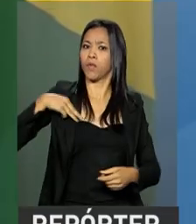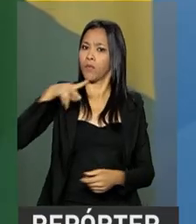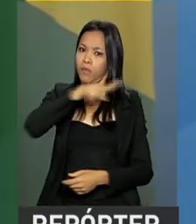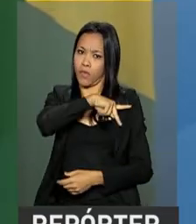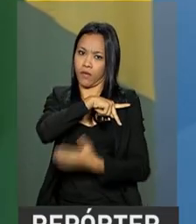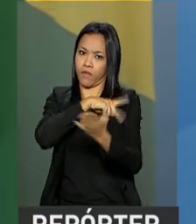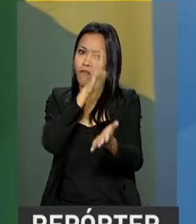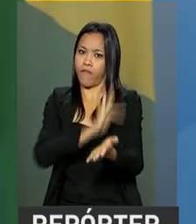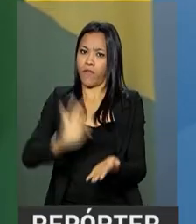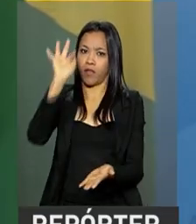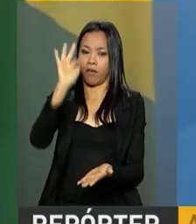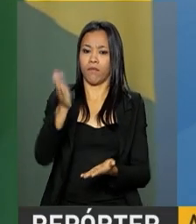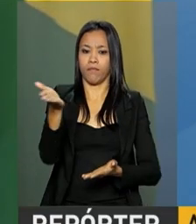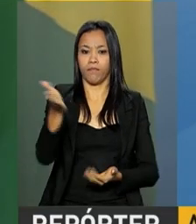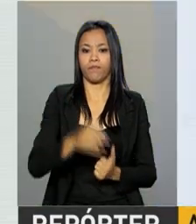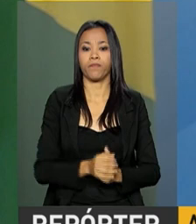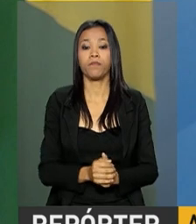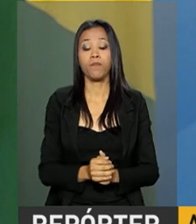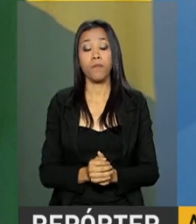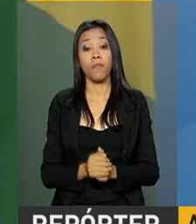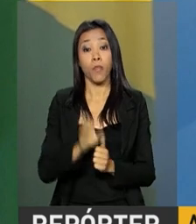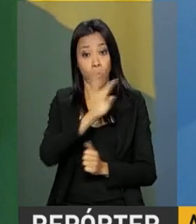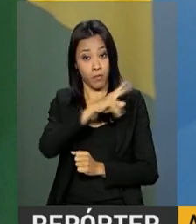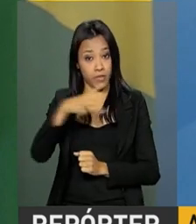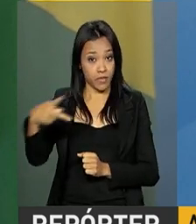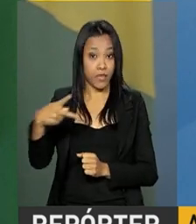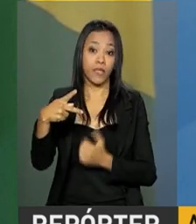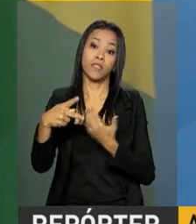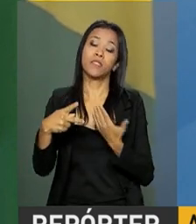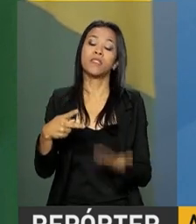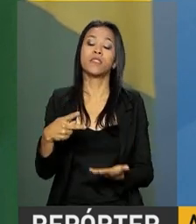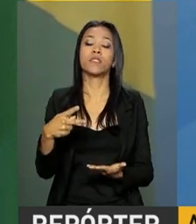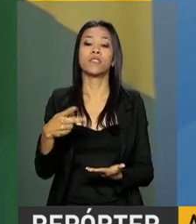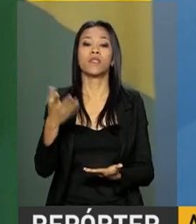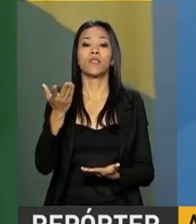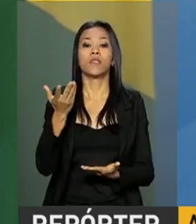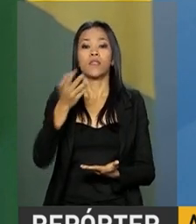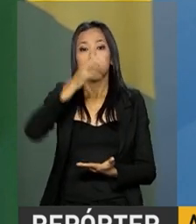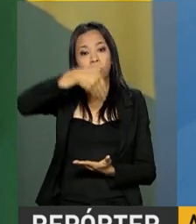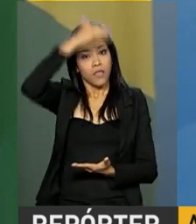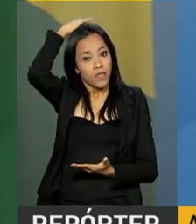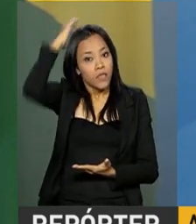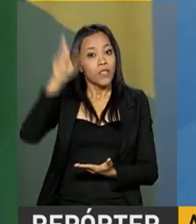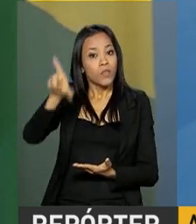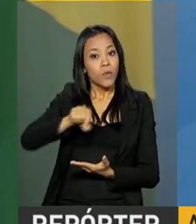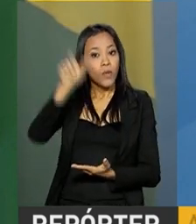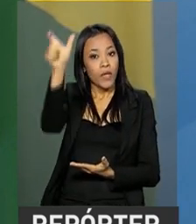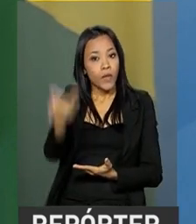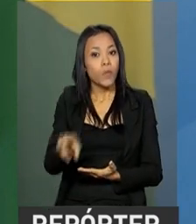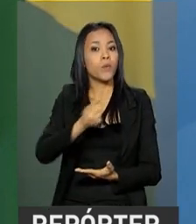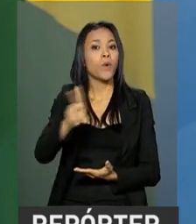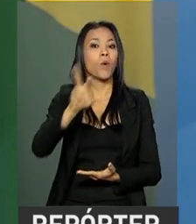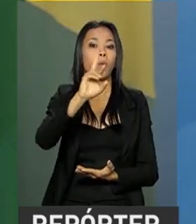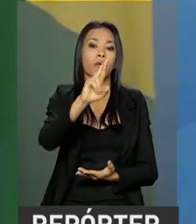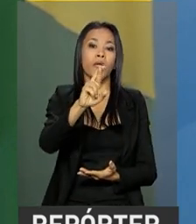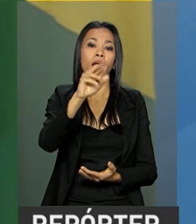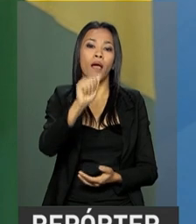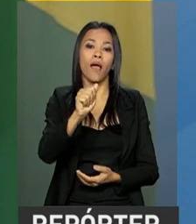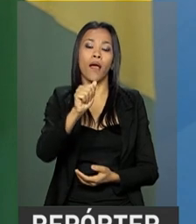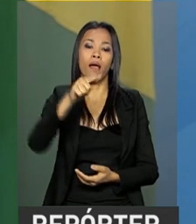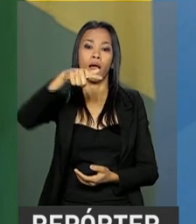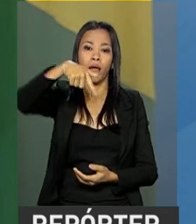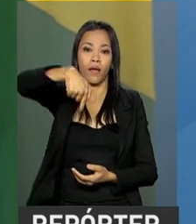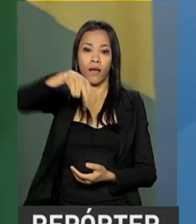O presidente da República escolheu a subprocuradora-geral da República, doutora Raquel Elias